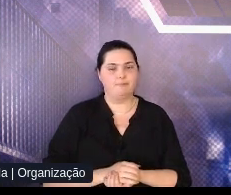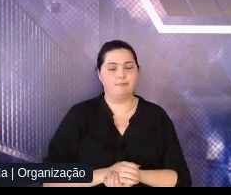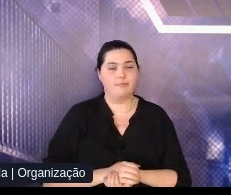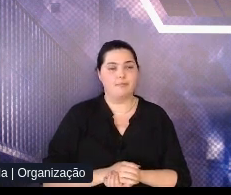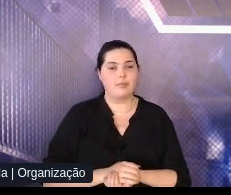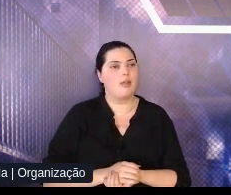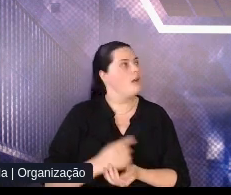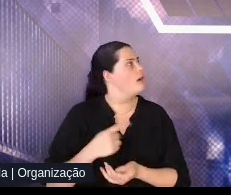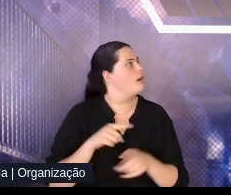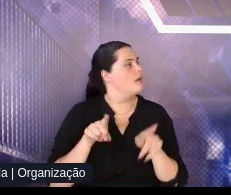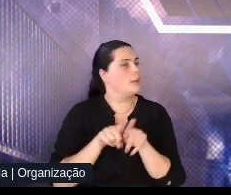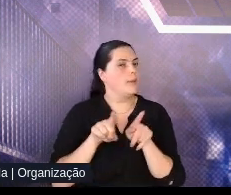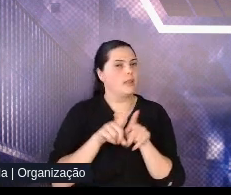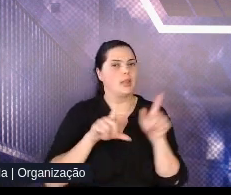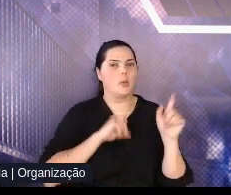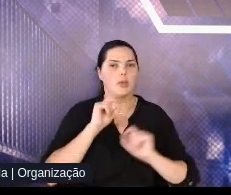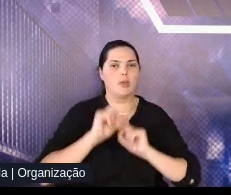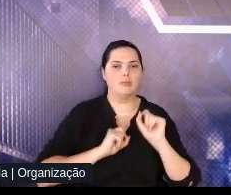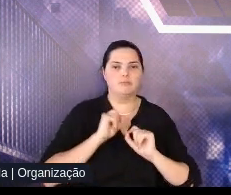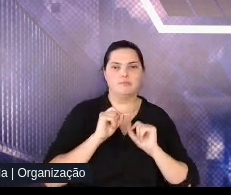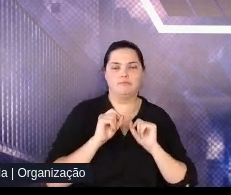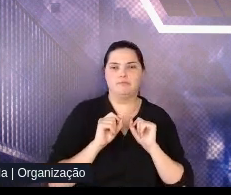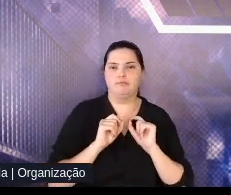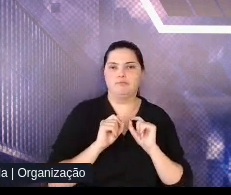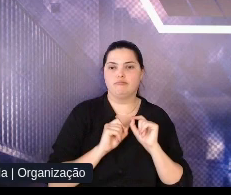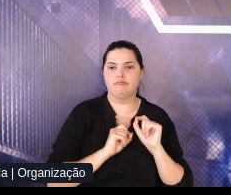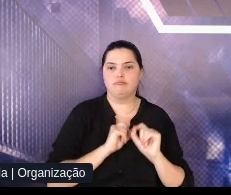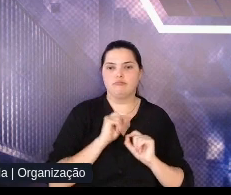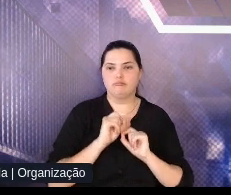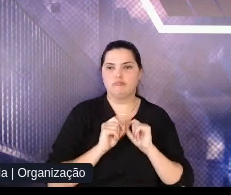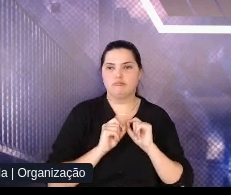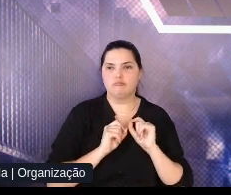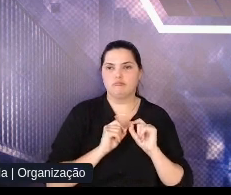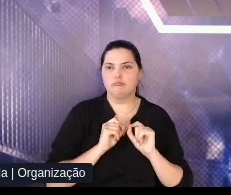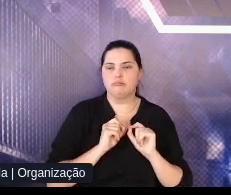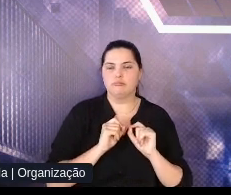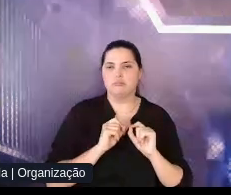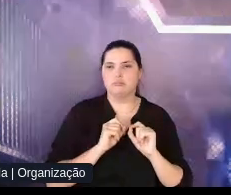E aqui eu trouxe, basicamente, algumas